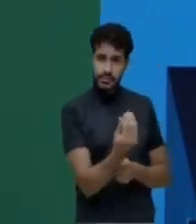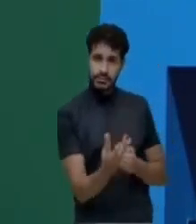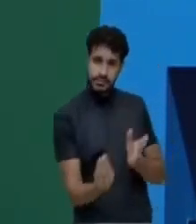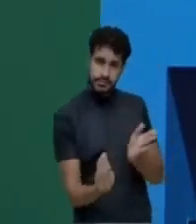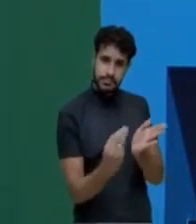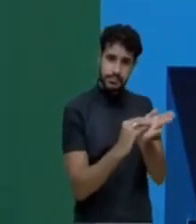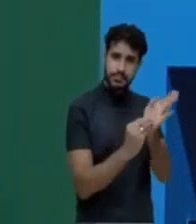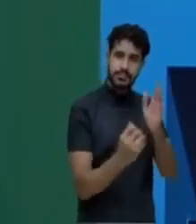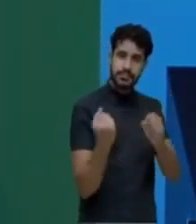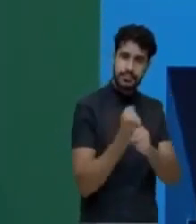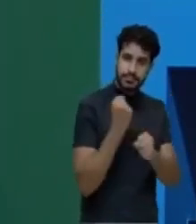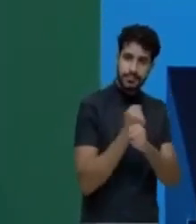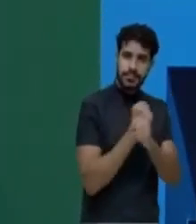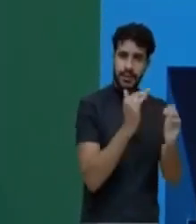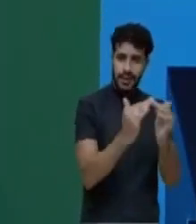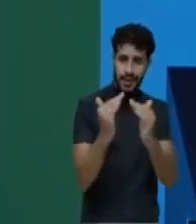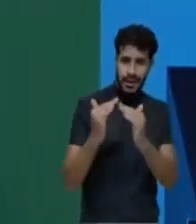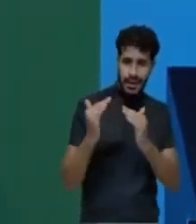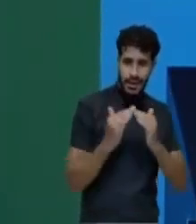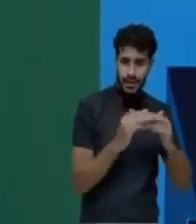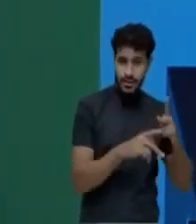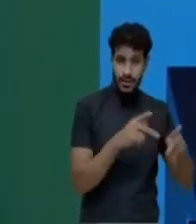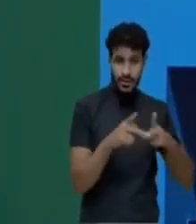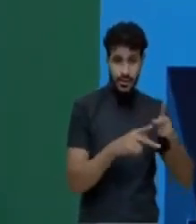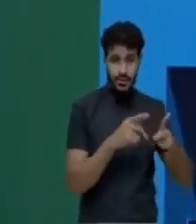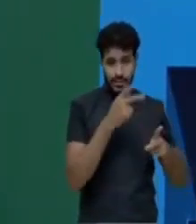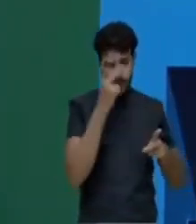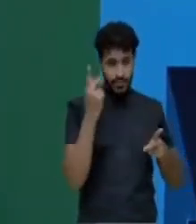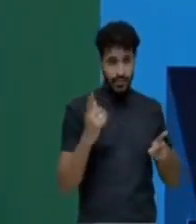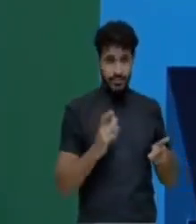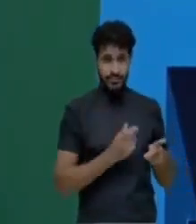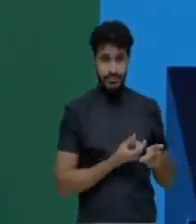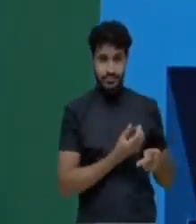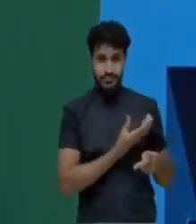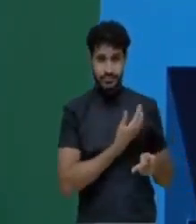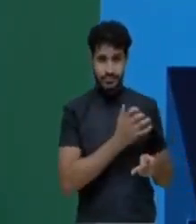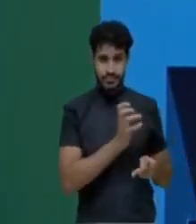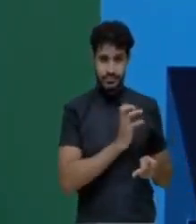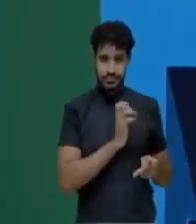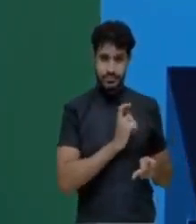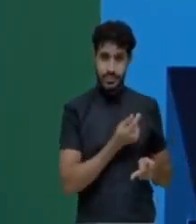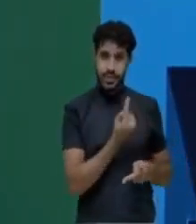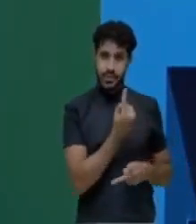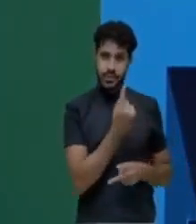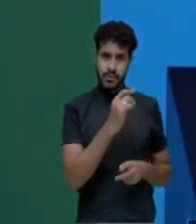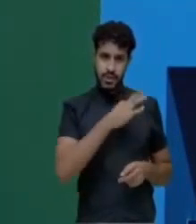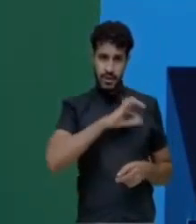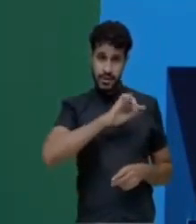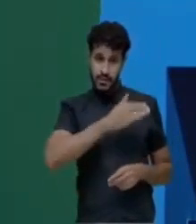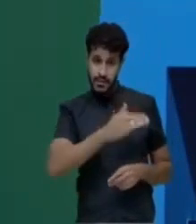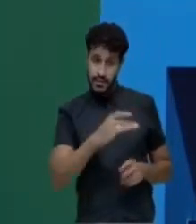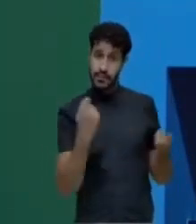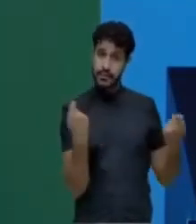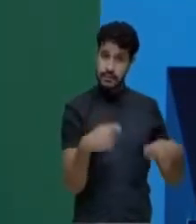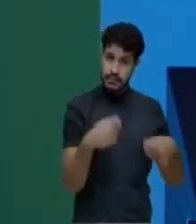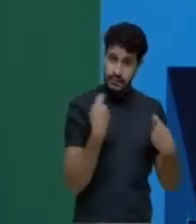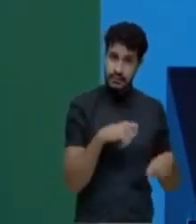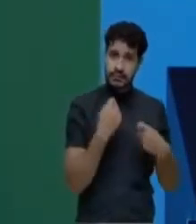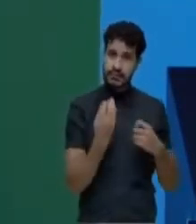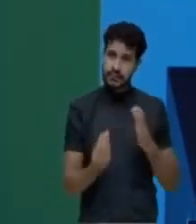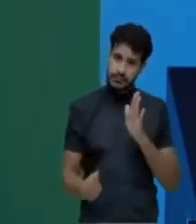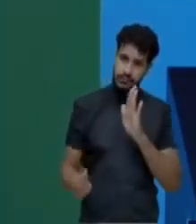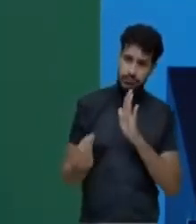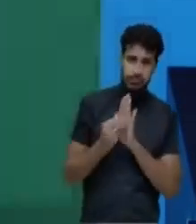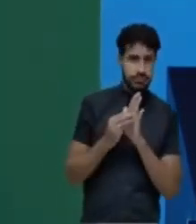para construir casas populares para quem ganha, principalmente na faixa até um salário mínimo e meio. Precisamos repor e